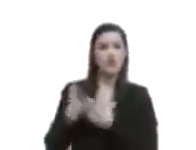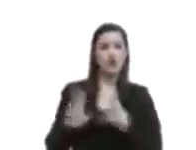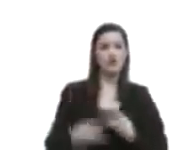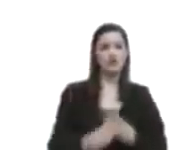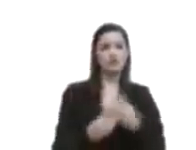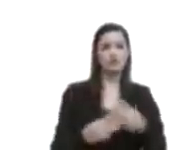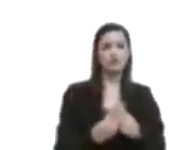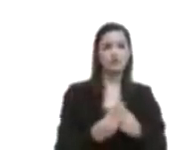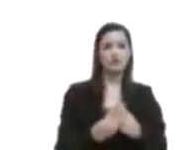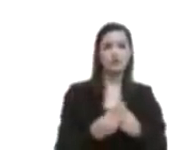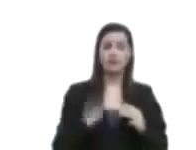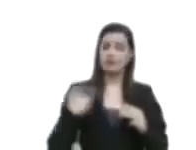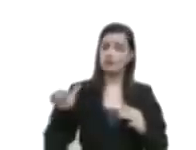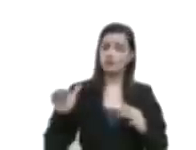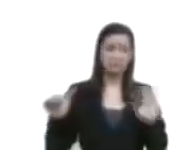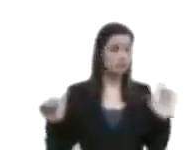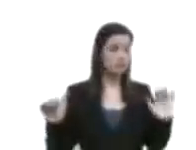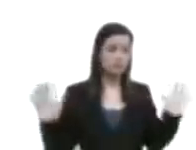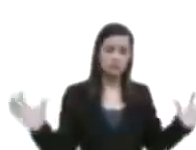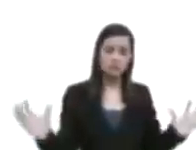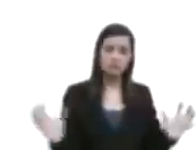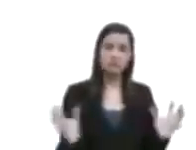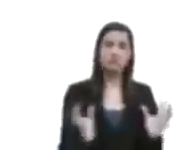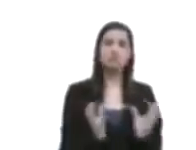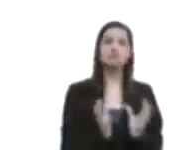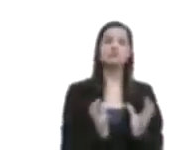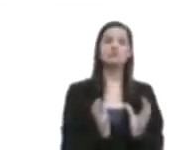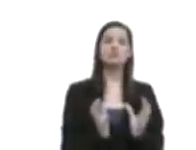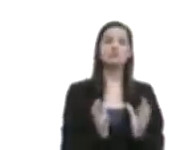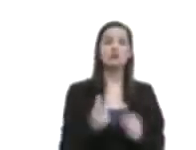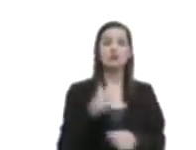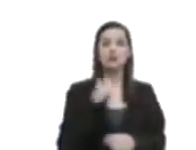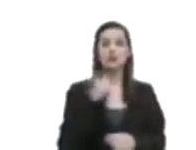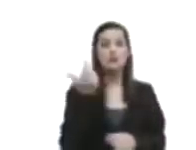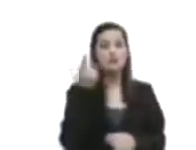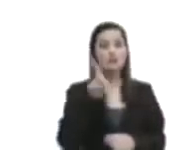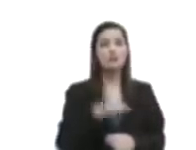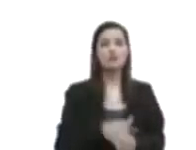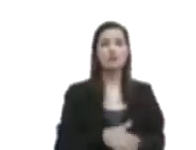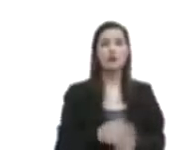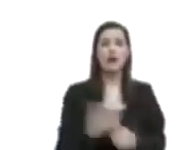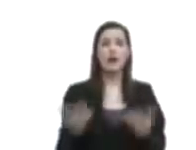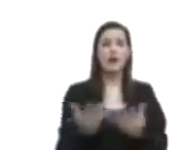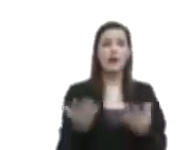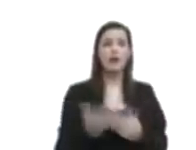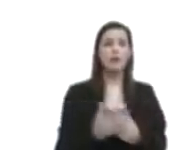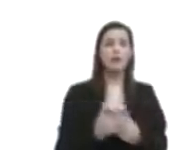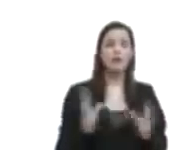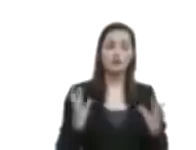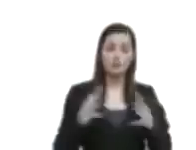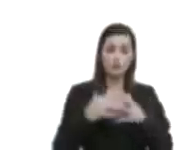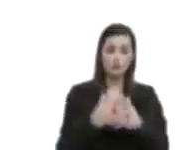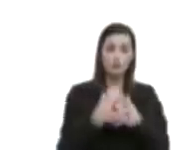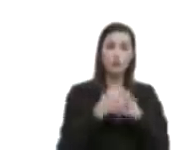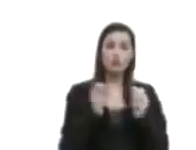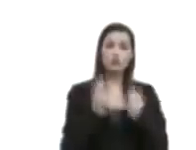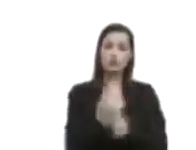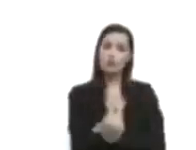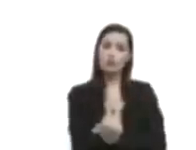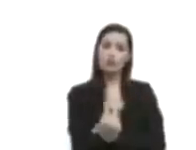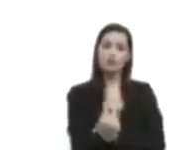a lei os mandamentos na forma de ordenança, para que dos dois criasse em si mesmo um novo homem, fazendo a paz, e